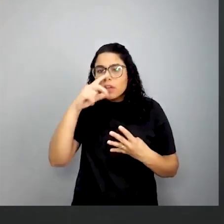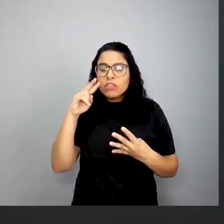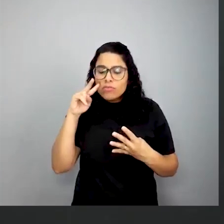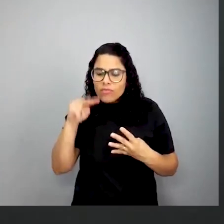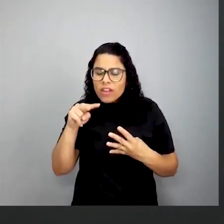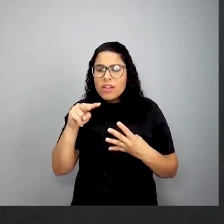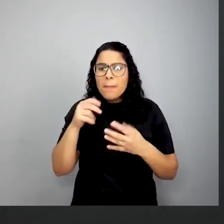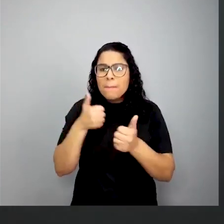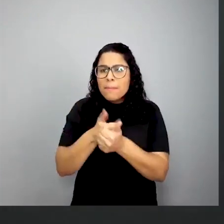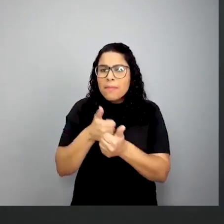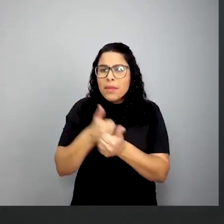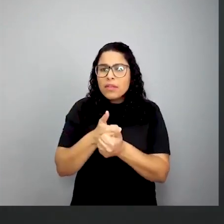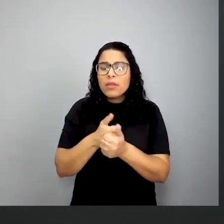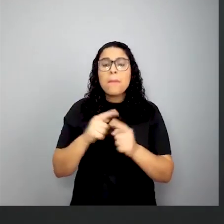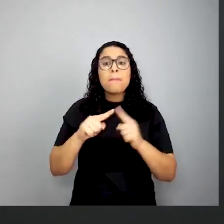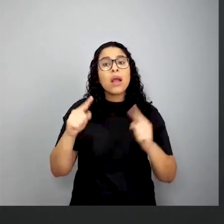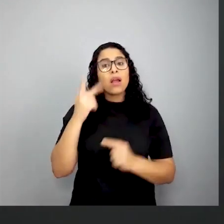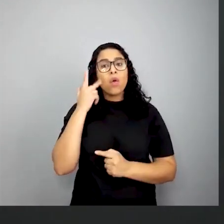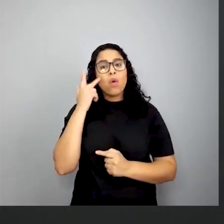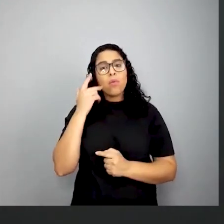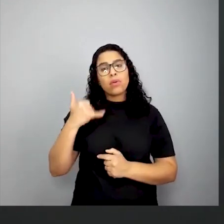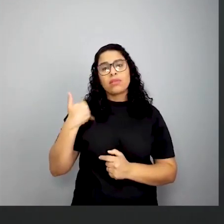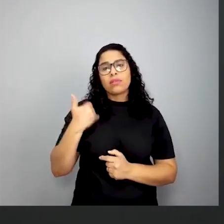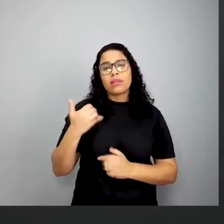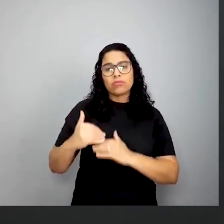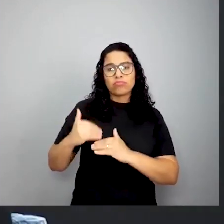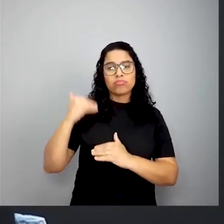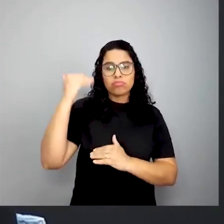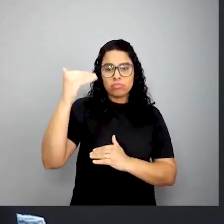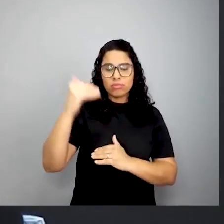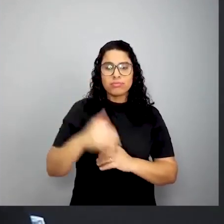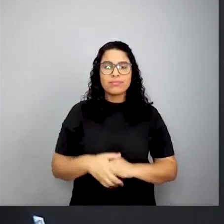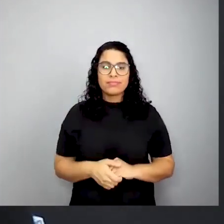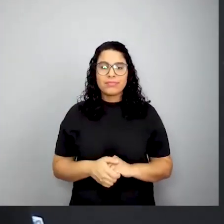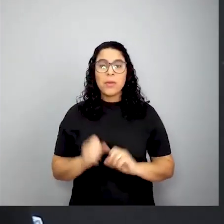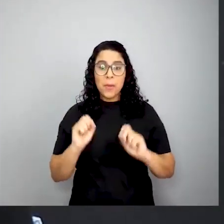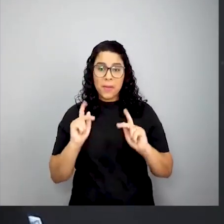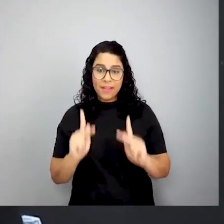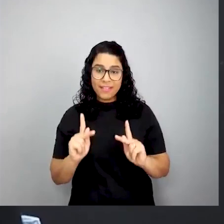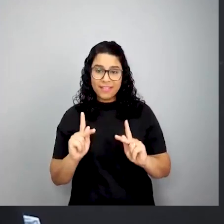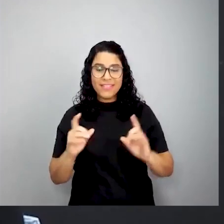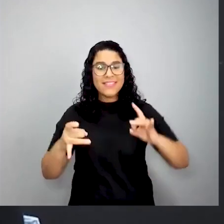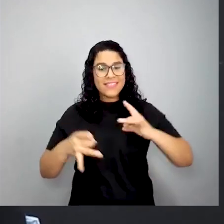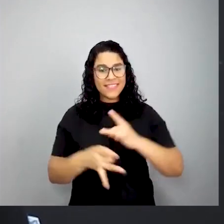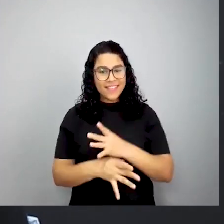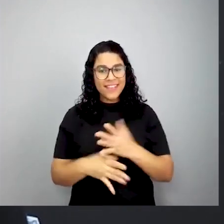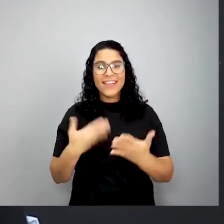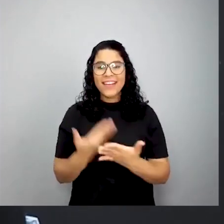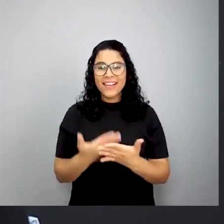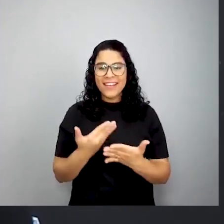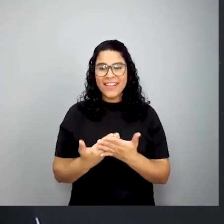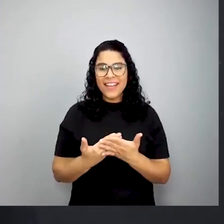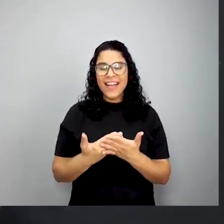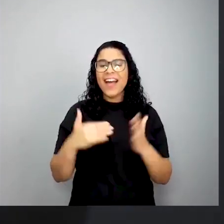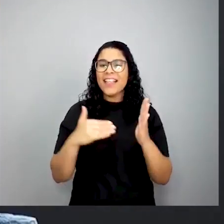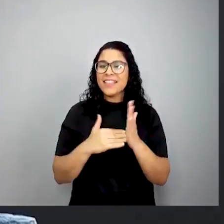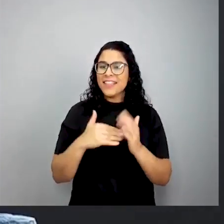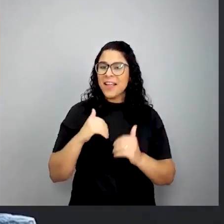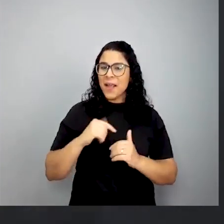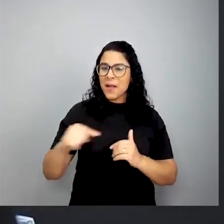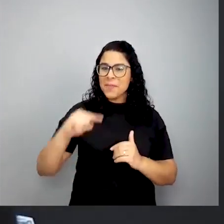enxergar de perto, mais comum aí com a idade. Tranquilo? Vamos fechar nossa aula de hoje e até a